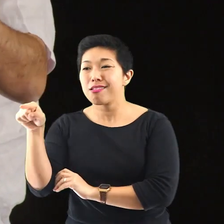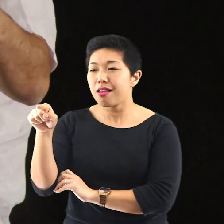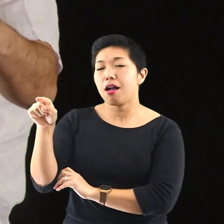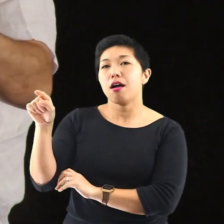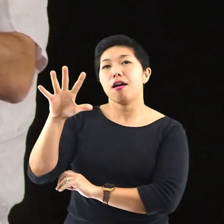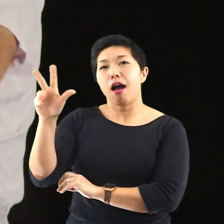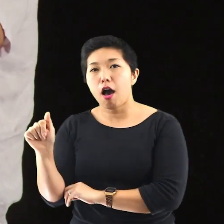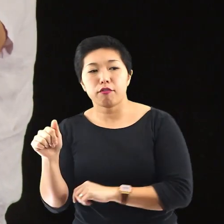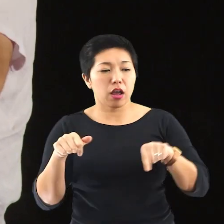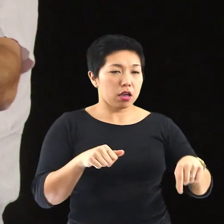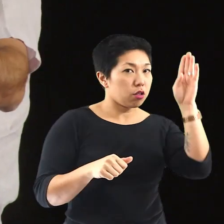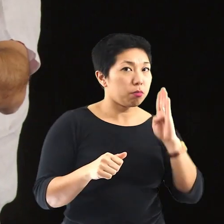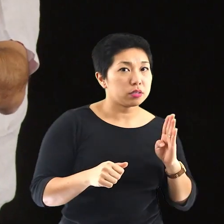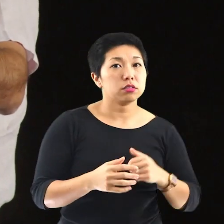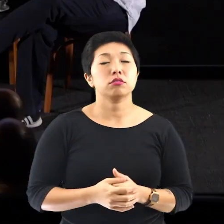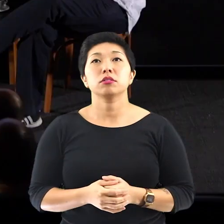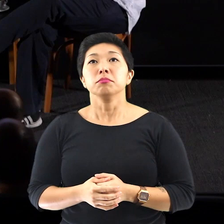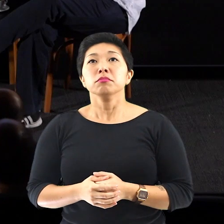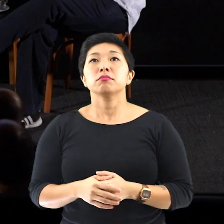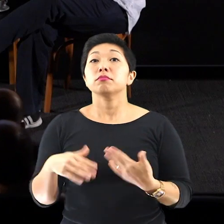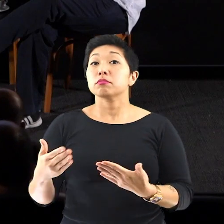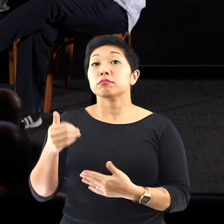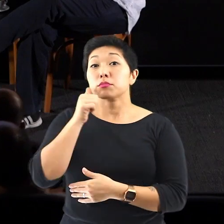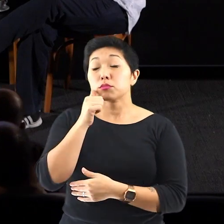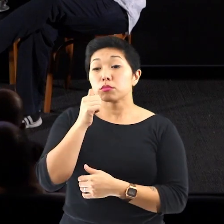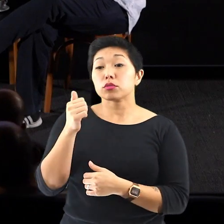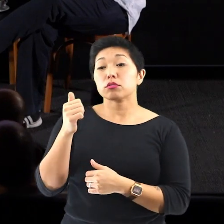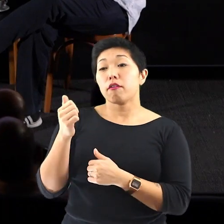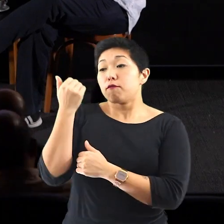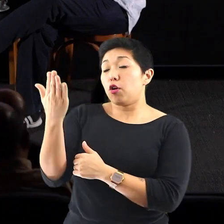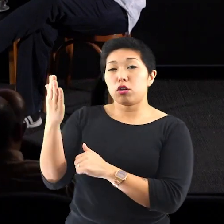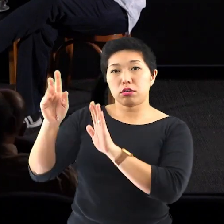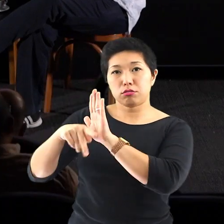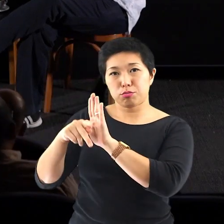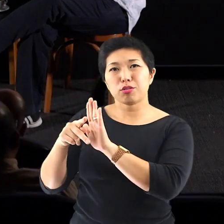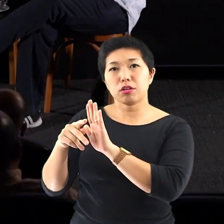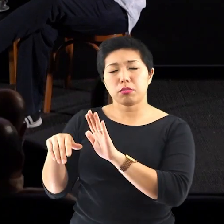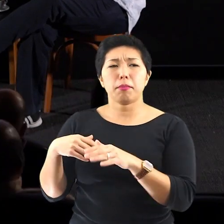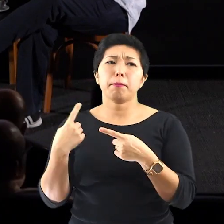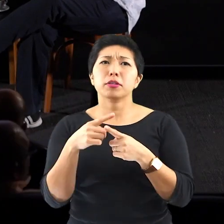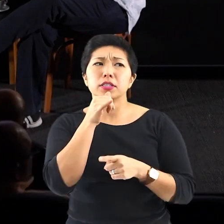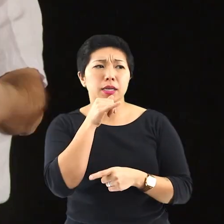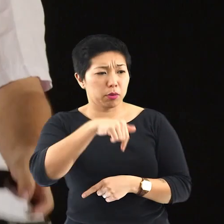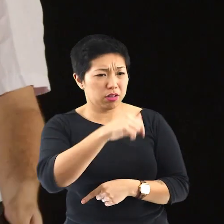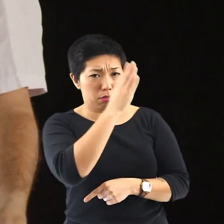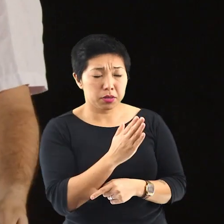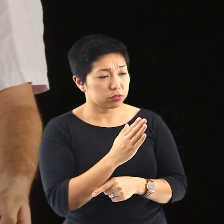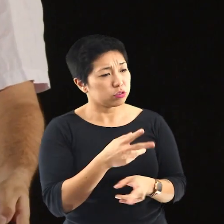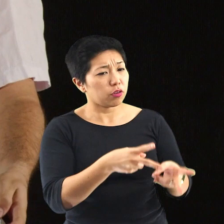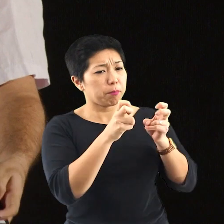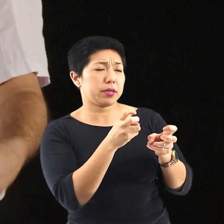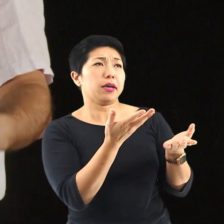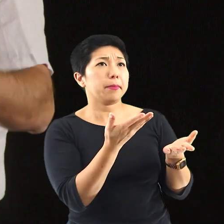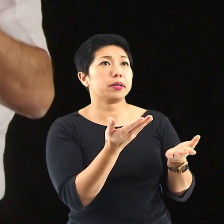por exemplo, a da moça que fica de fora do programa, né? E a gente vê aqui no Brasil programas como o Bolsa Família deixando um monte de gente